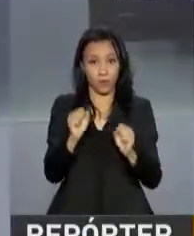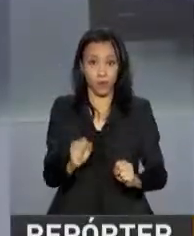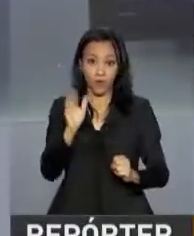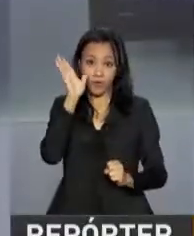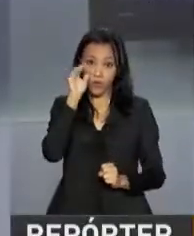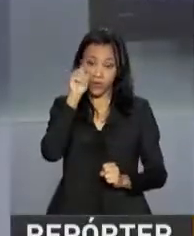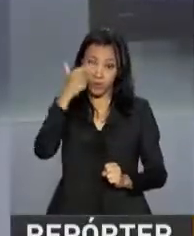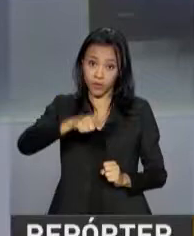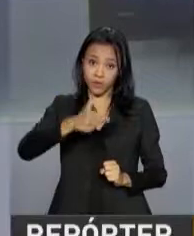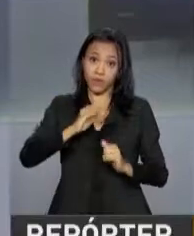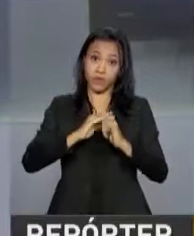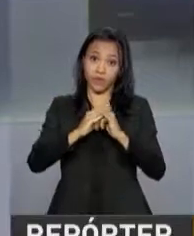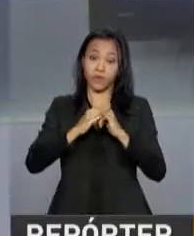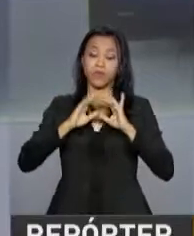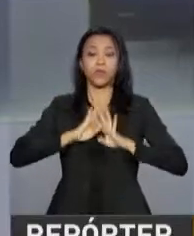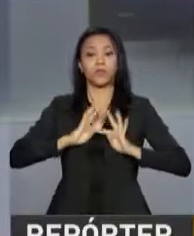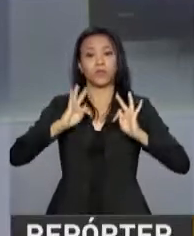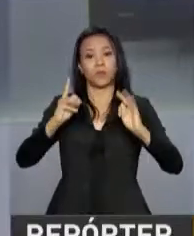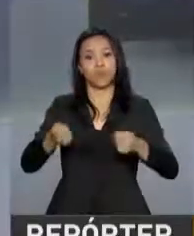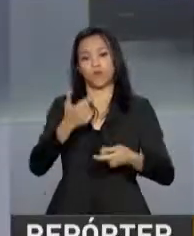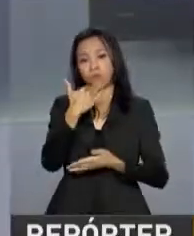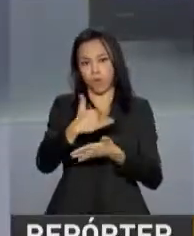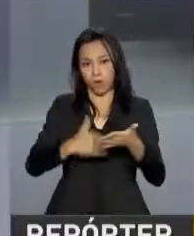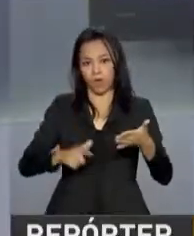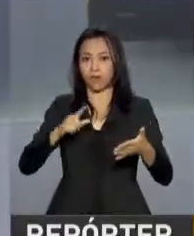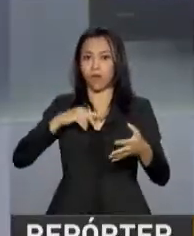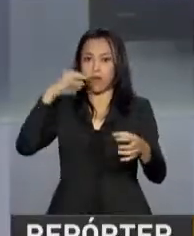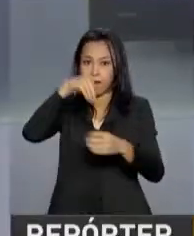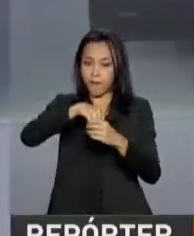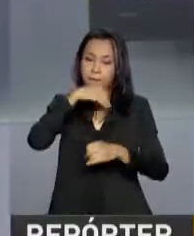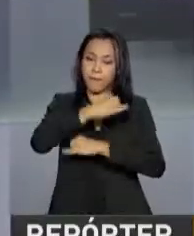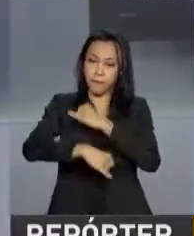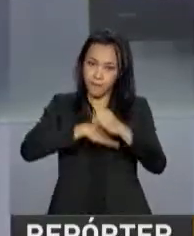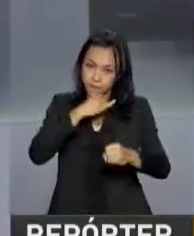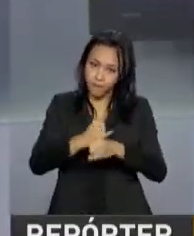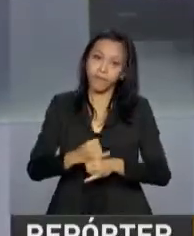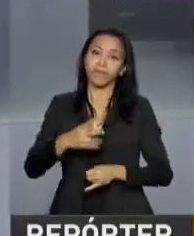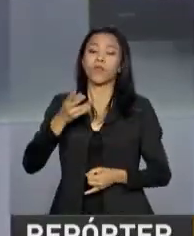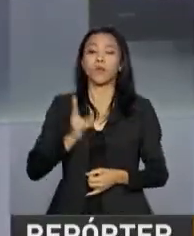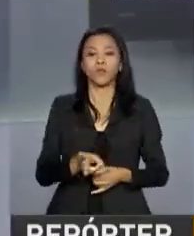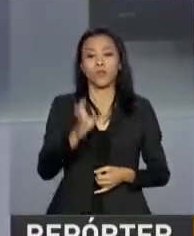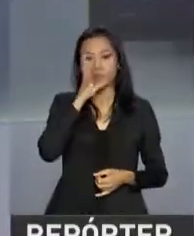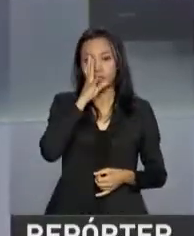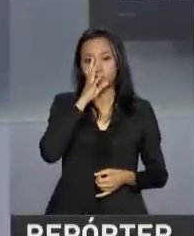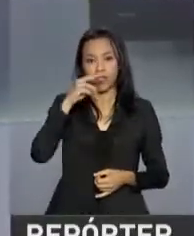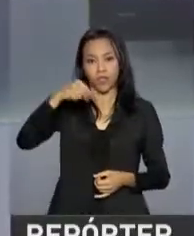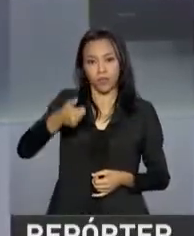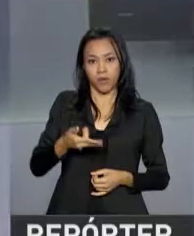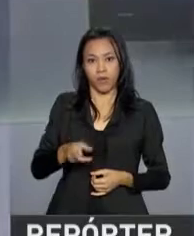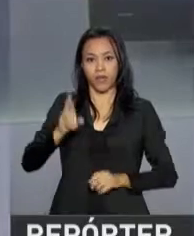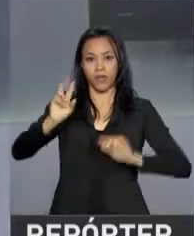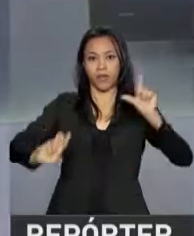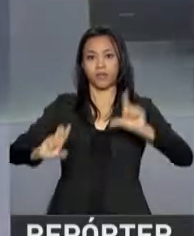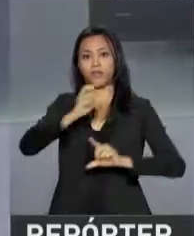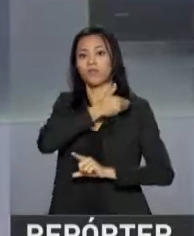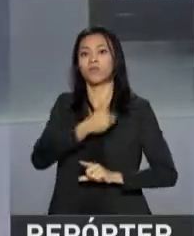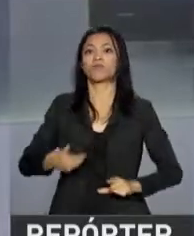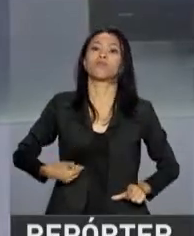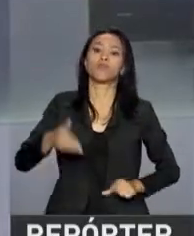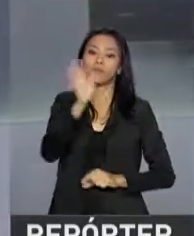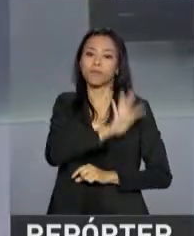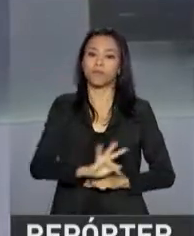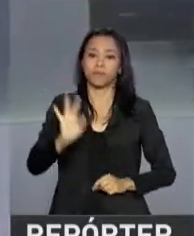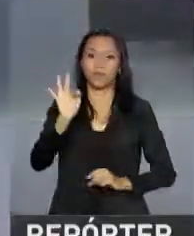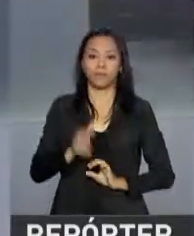reportagens no youtube e toda a nossa programação também está na página da nbr na internet continue com a gente na nbr a tv do governo